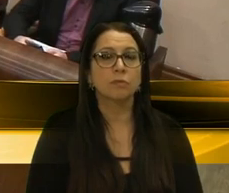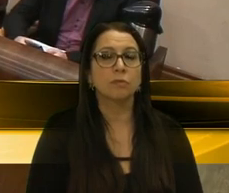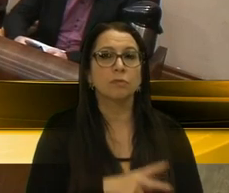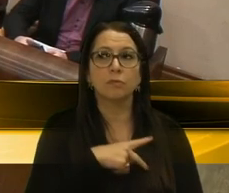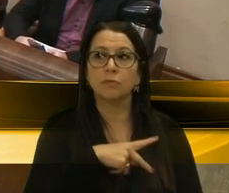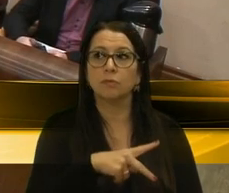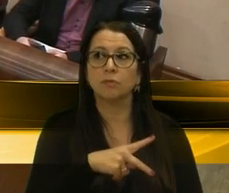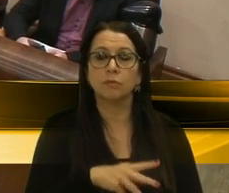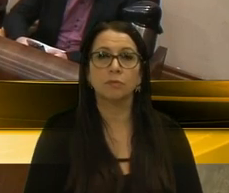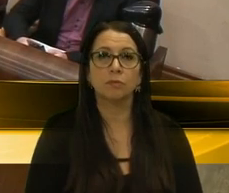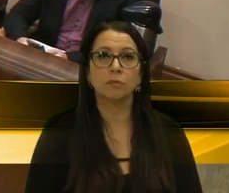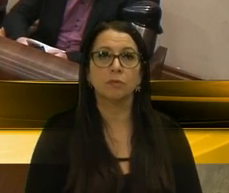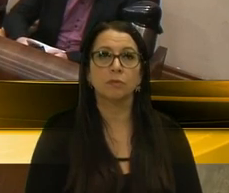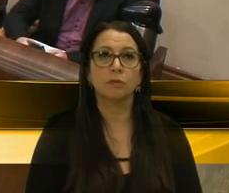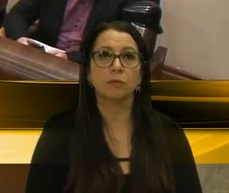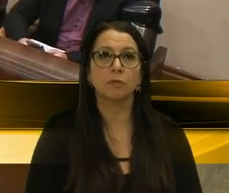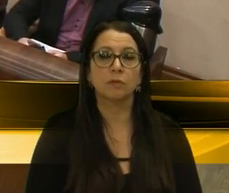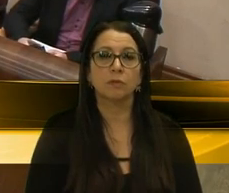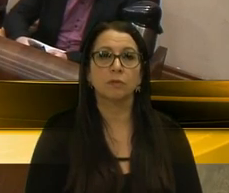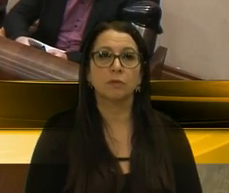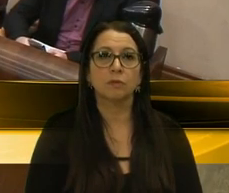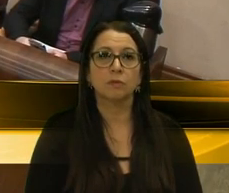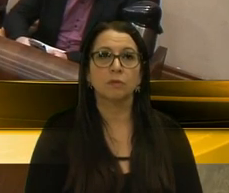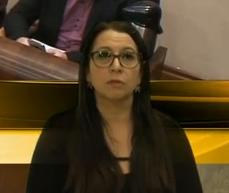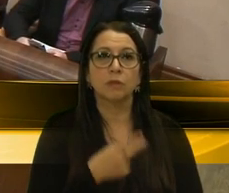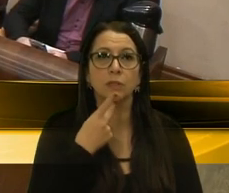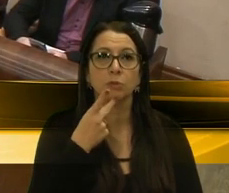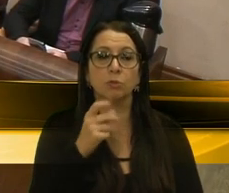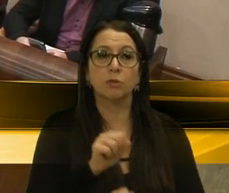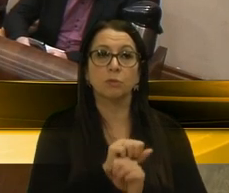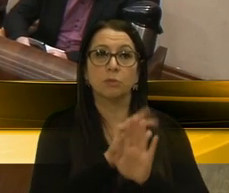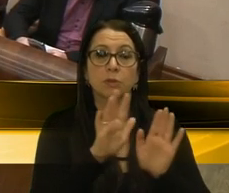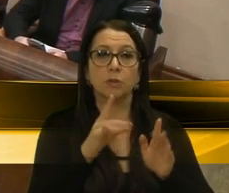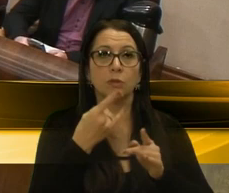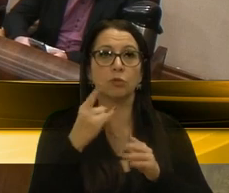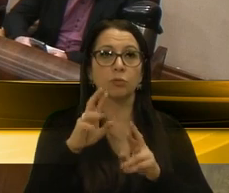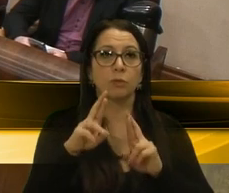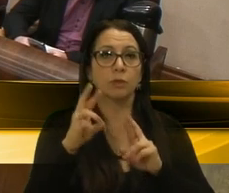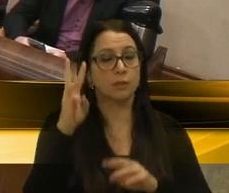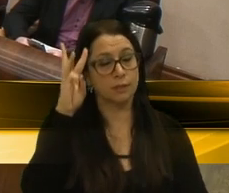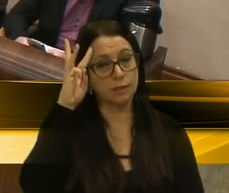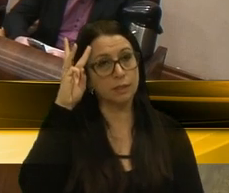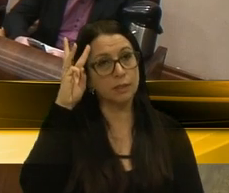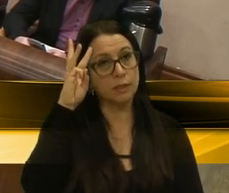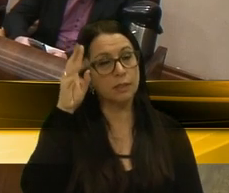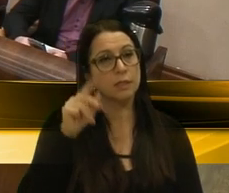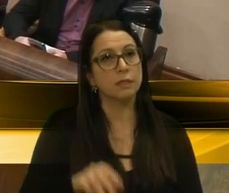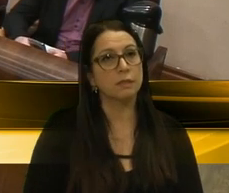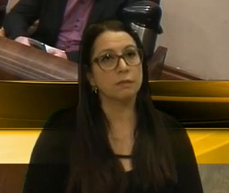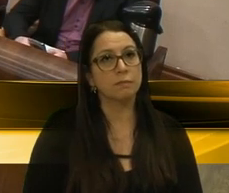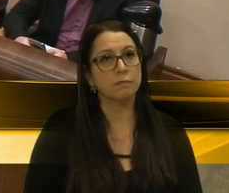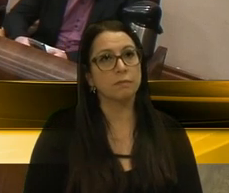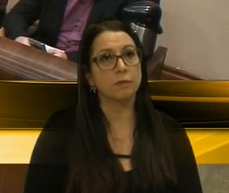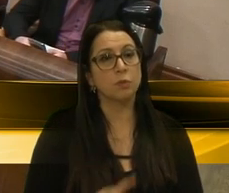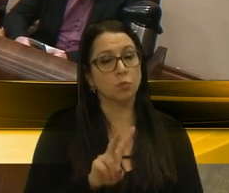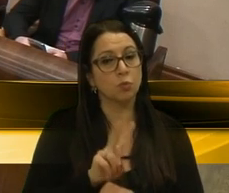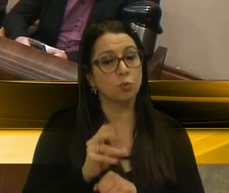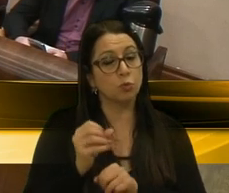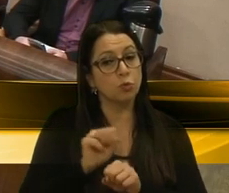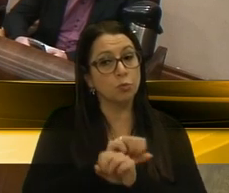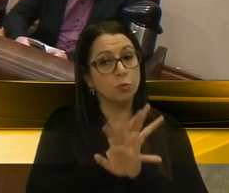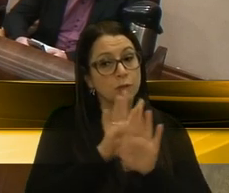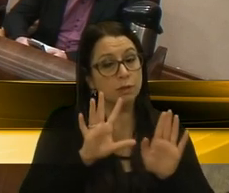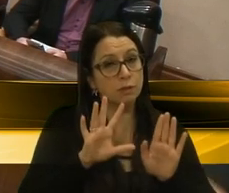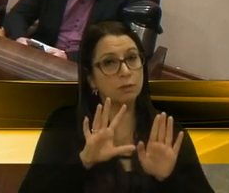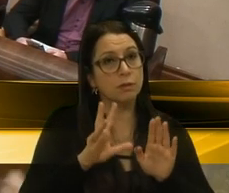Senhor presidente, eu falei um pouco da questão de transparência na sessão da última terça-feira. Prezo muito pela transparência. Eu